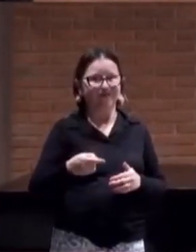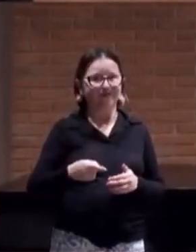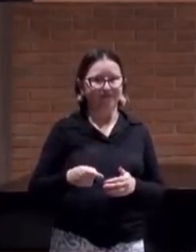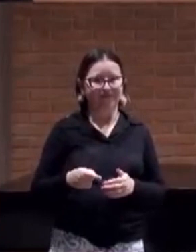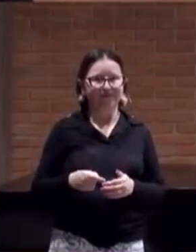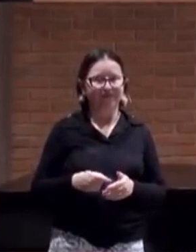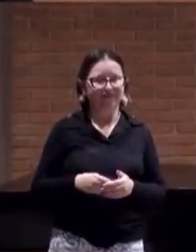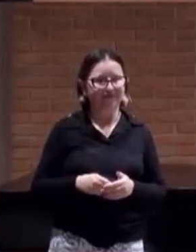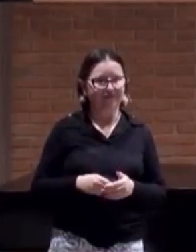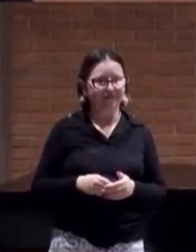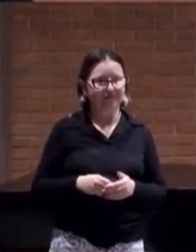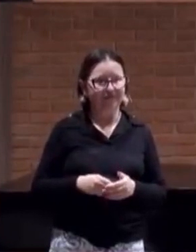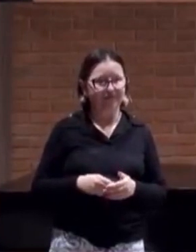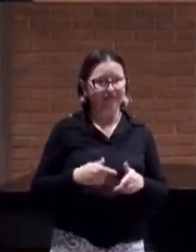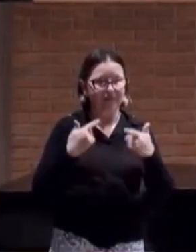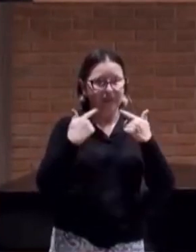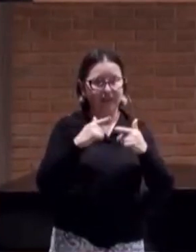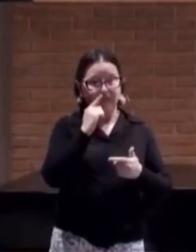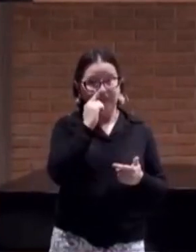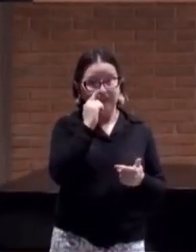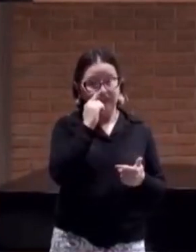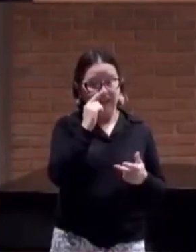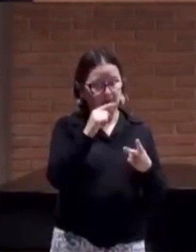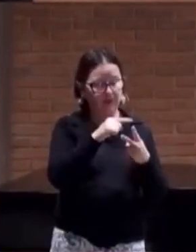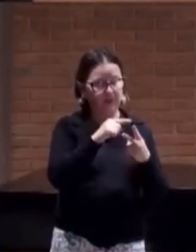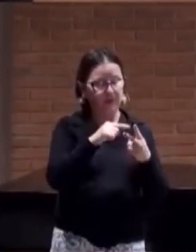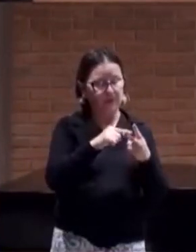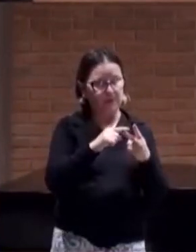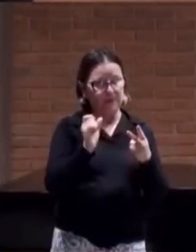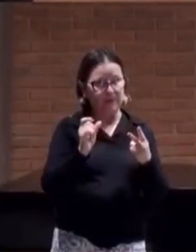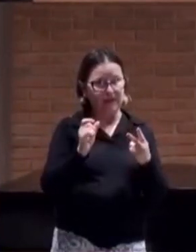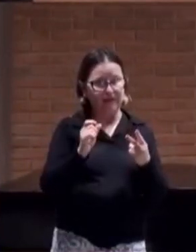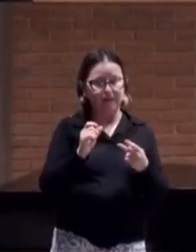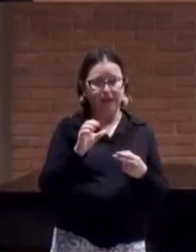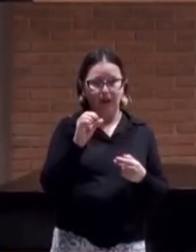Na língua grega tem duas palavras para outro.